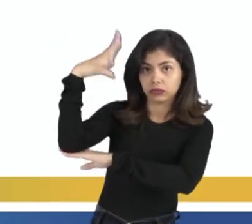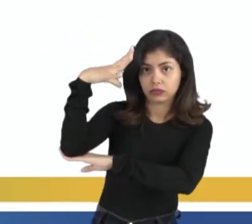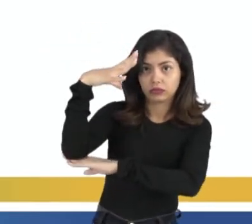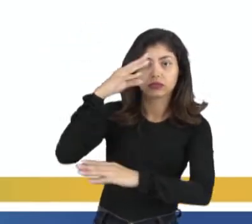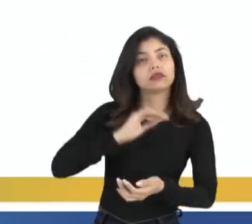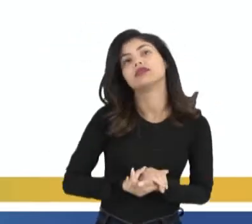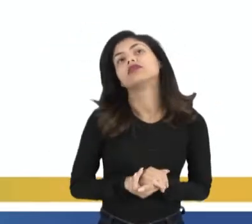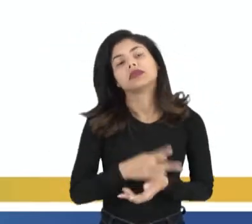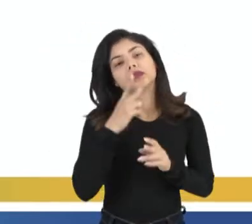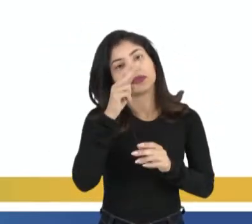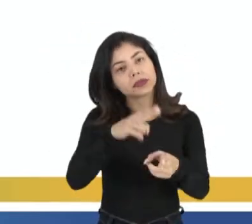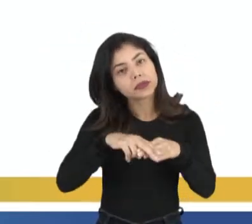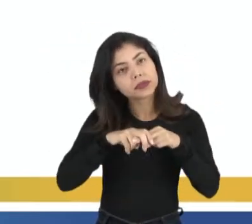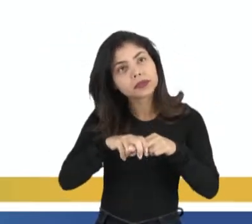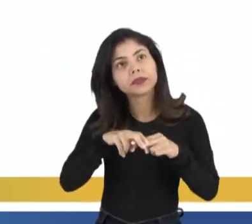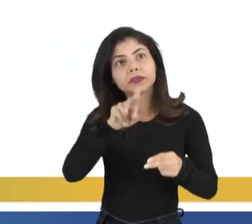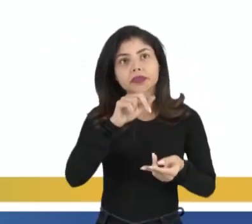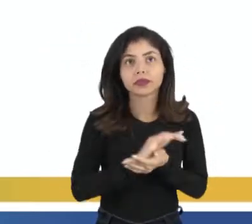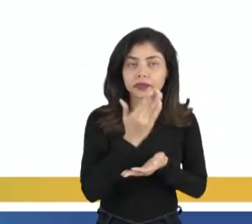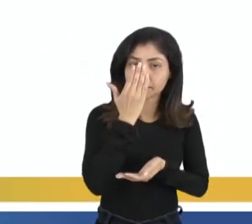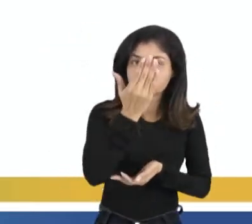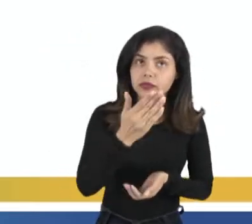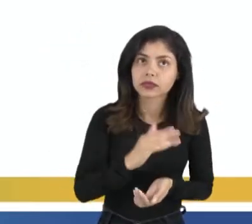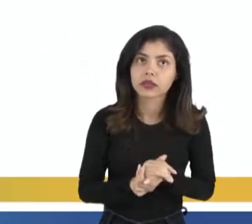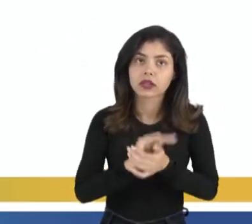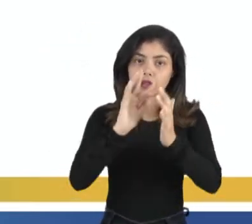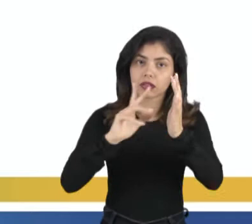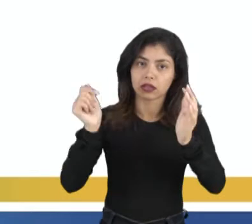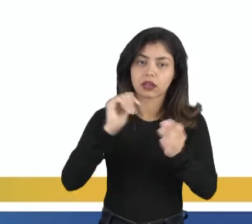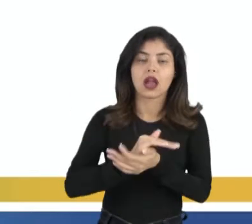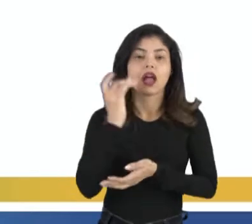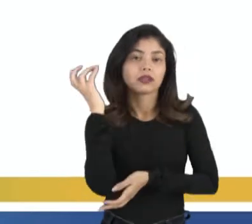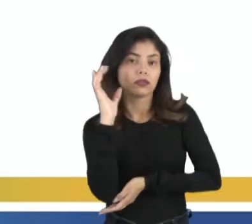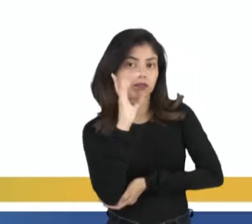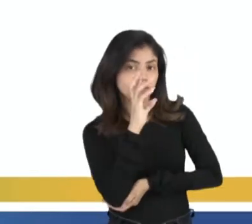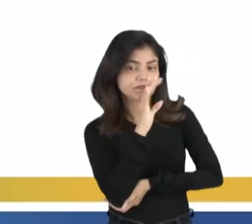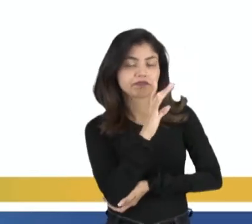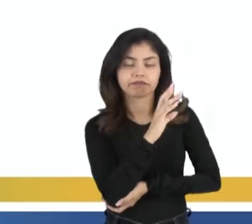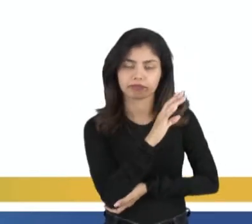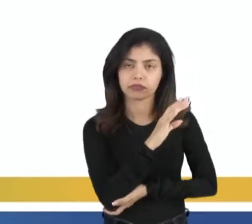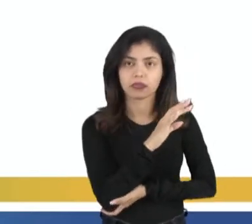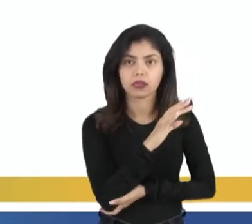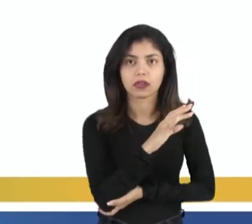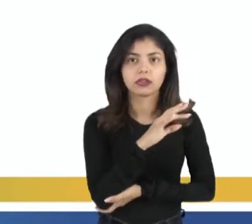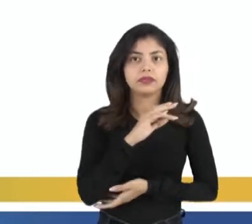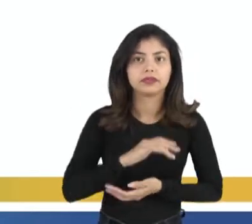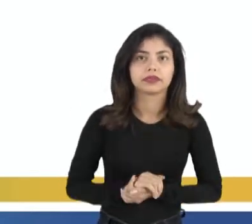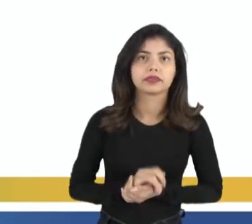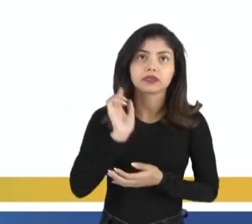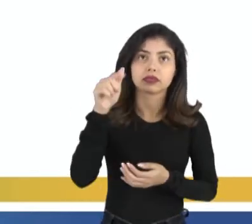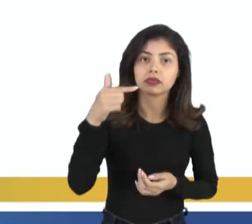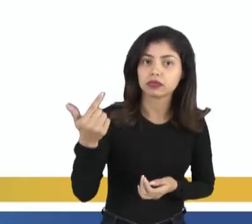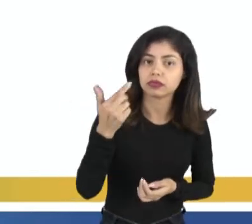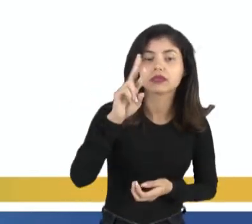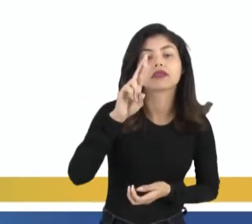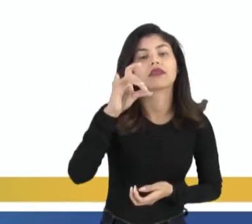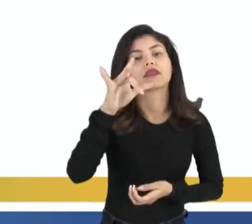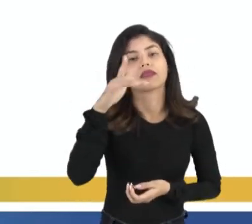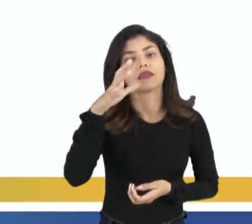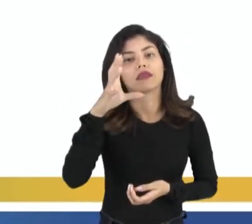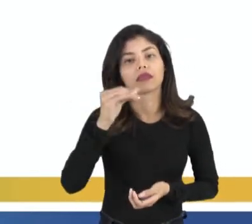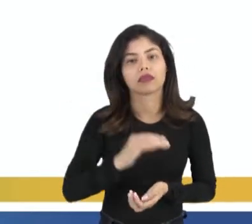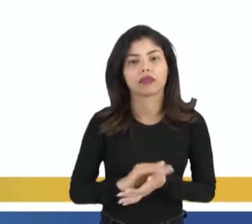por isso que tá ali emissor de energia outra parte pode ser metida como calor né com outras radiações